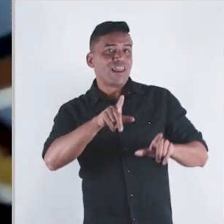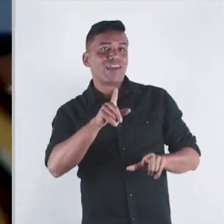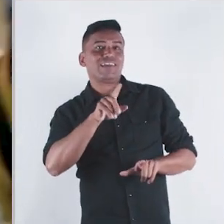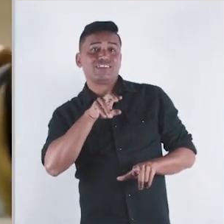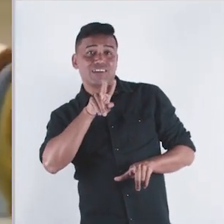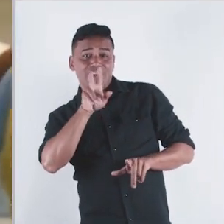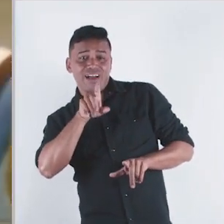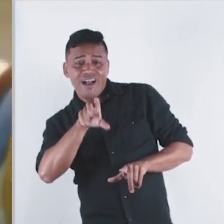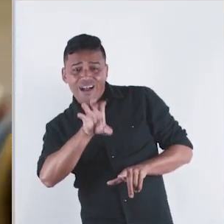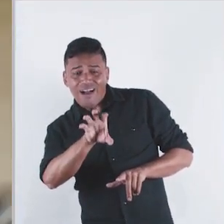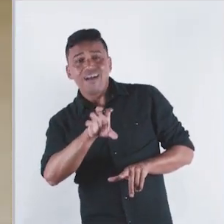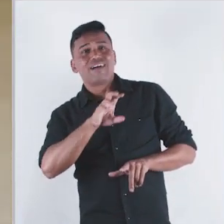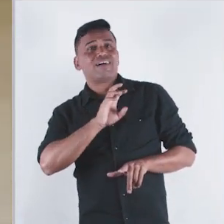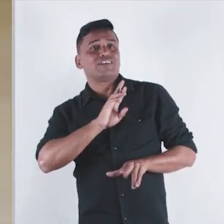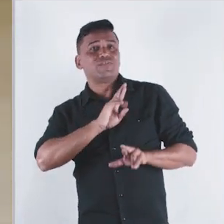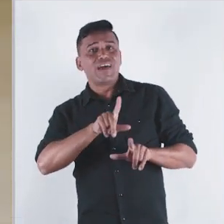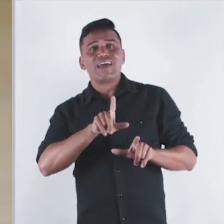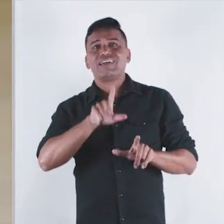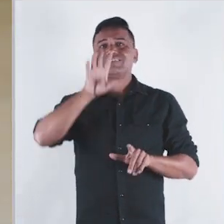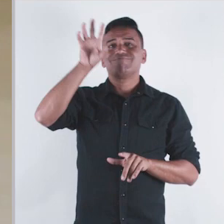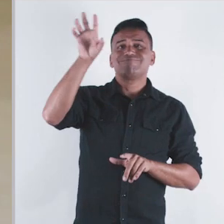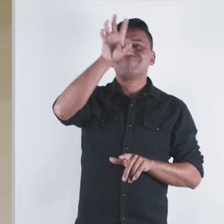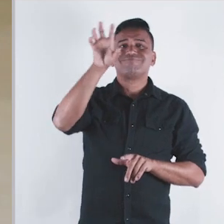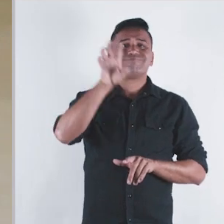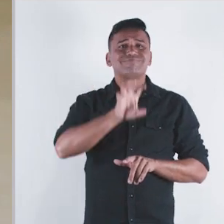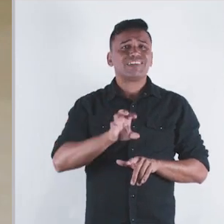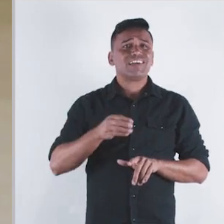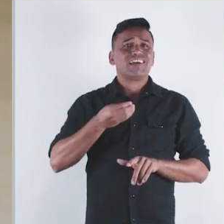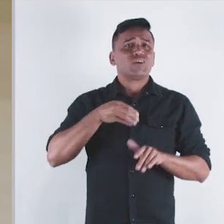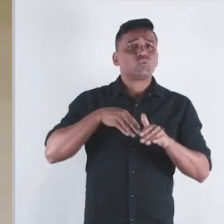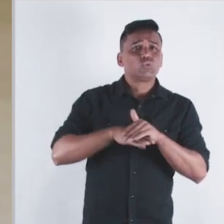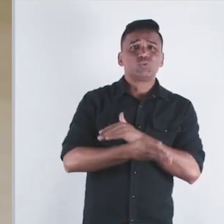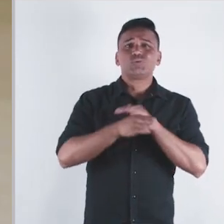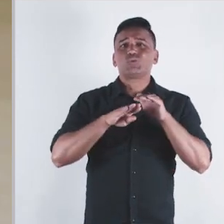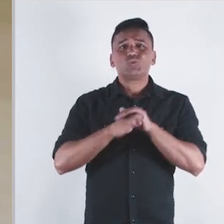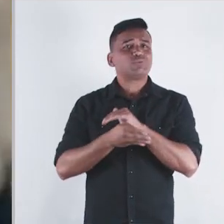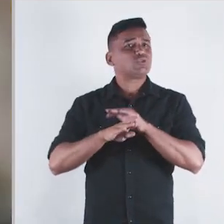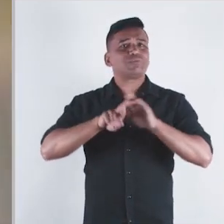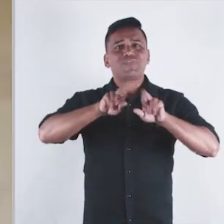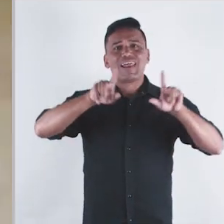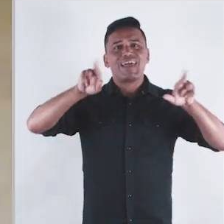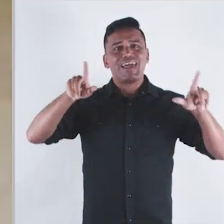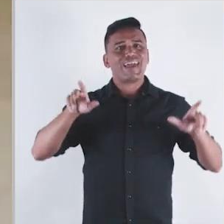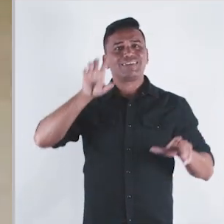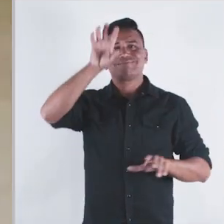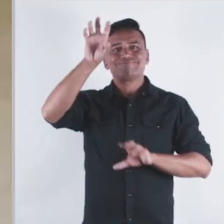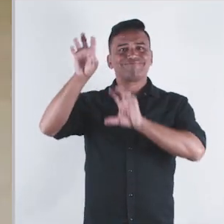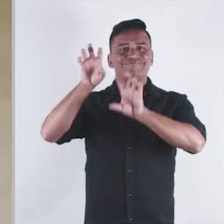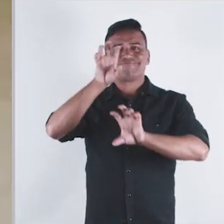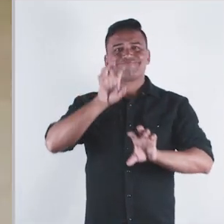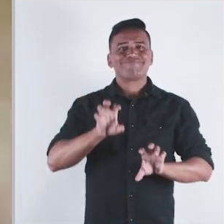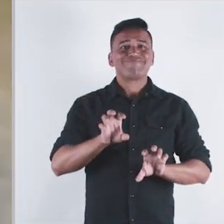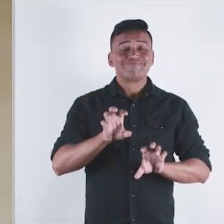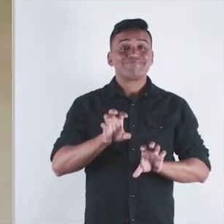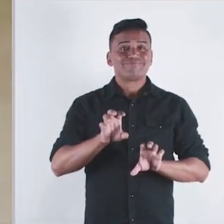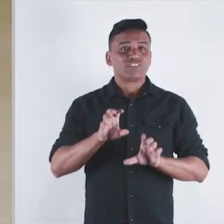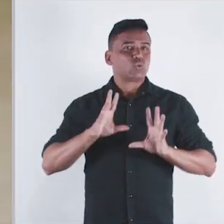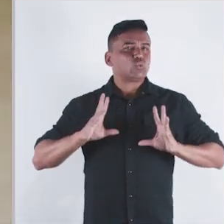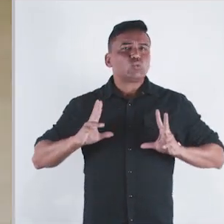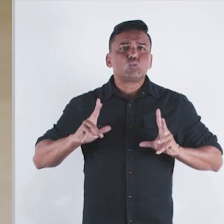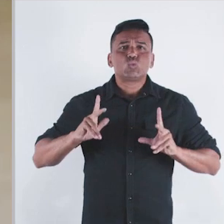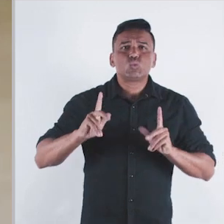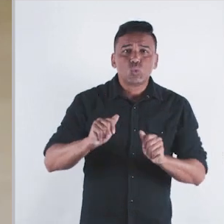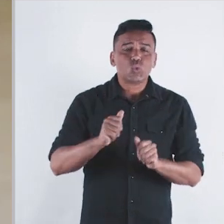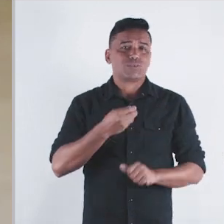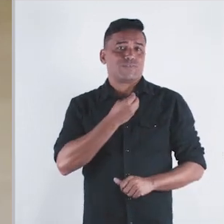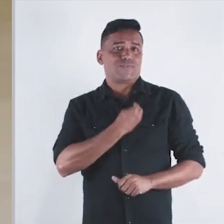aluno que vem de uma outra região do país, e todas essas distintas realidades dentro